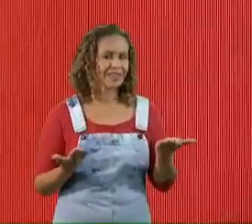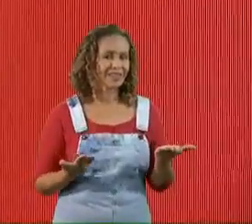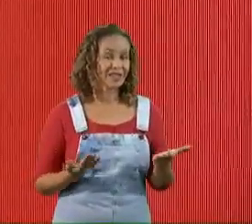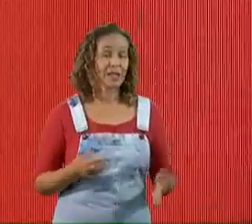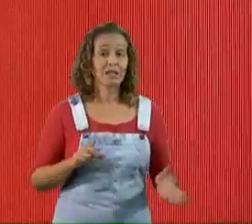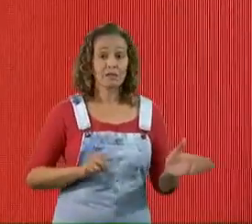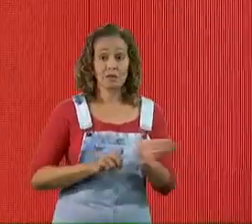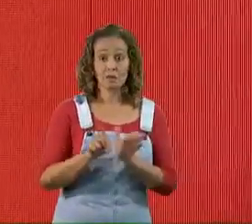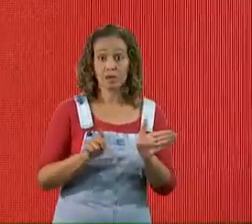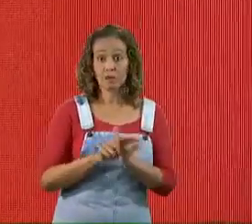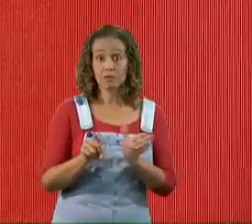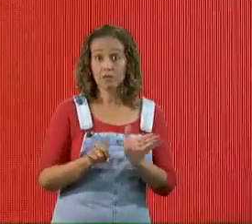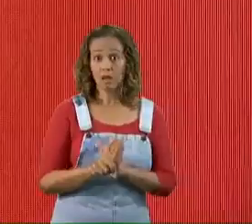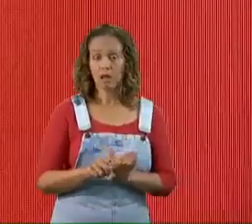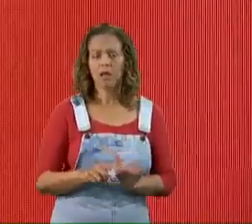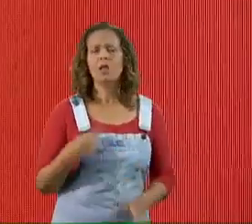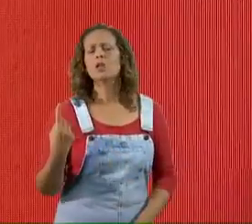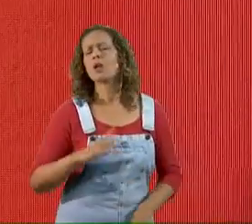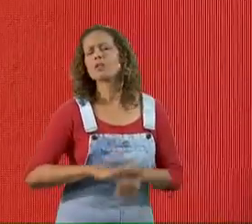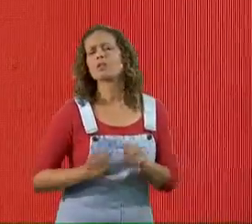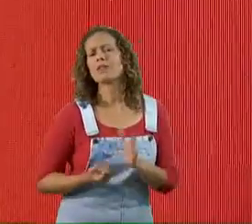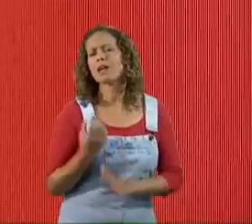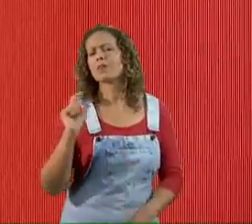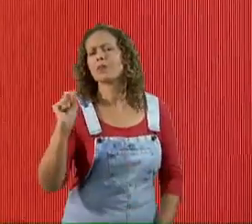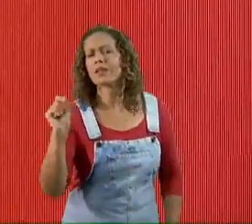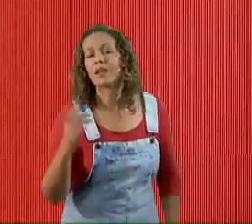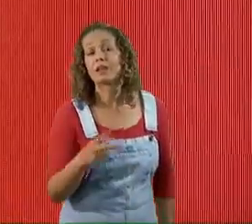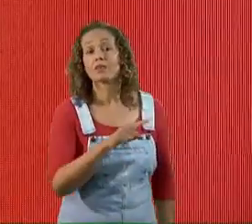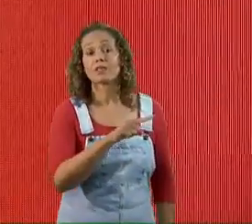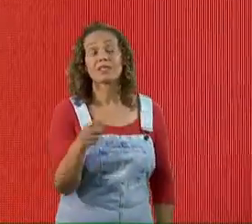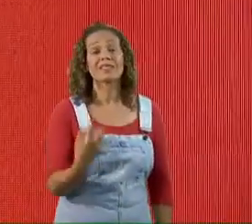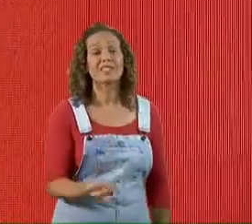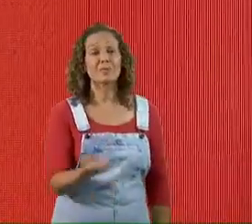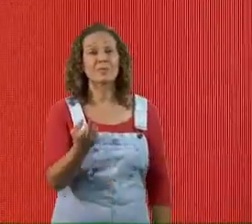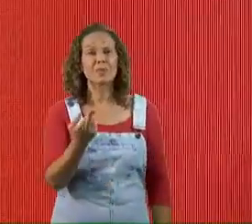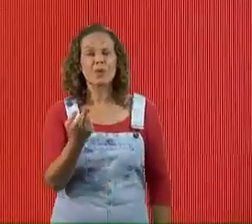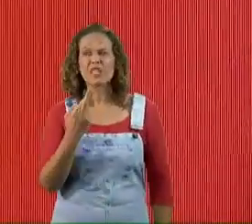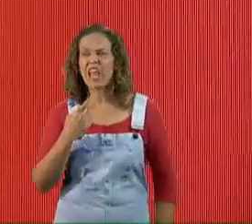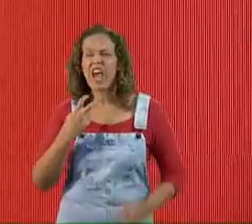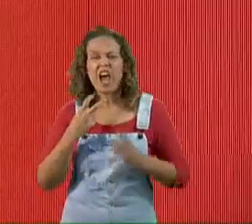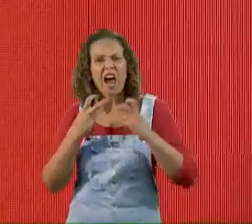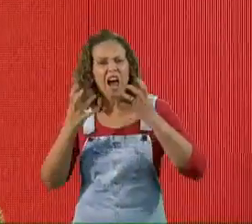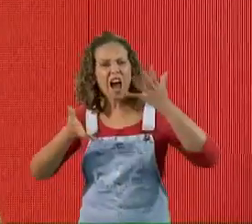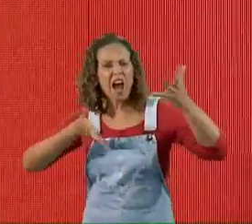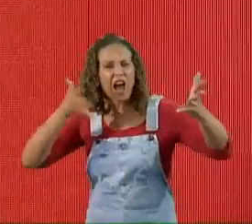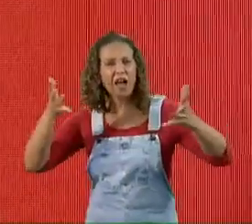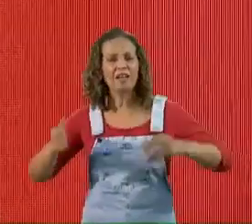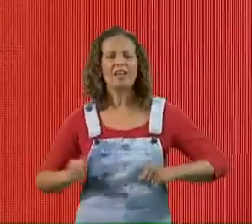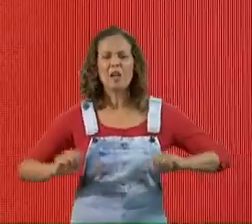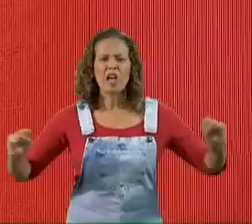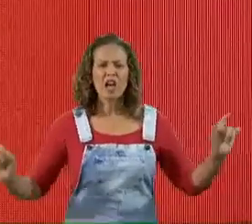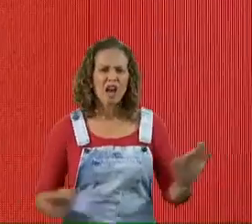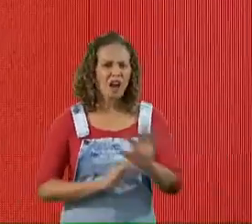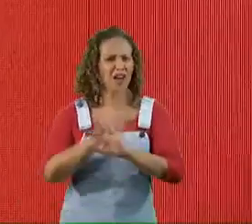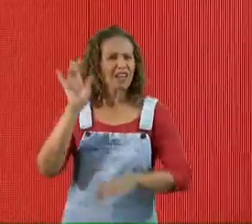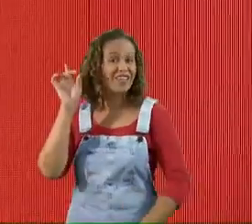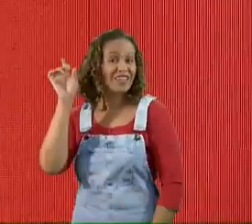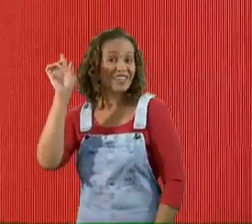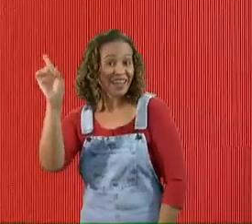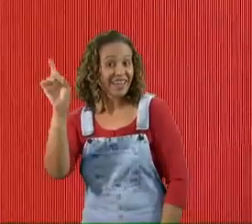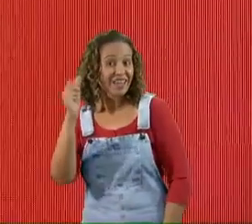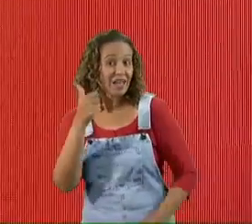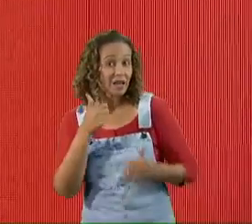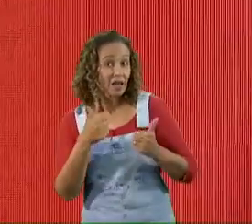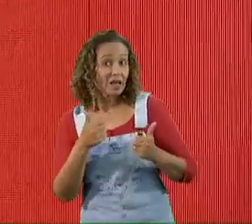Eu vou te perguntar para que fomos criados e você vai responder bem alto para o bairro todo ouvir. Para a glória de